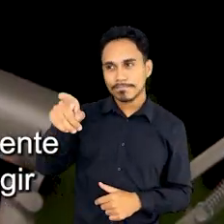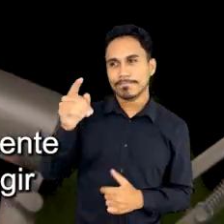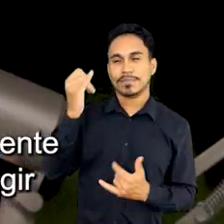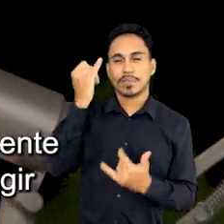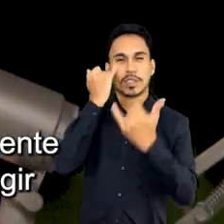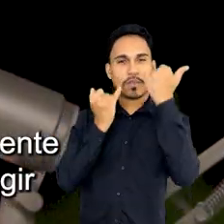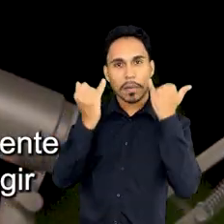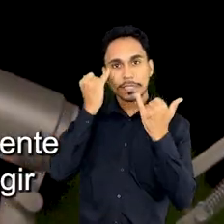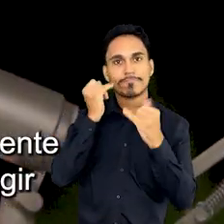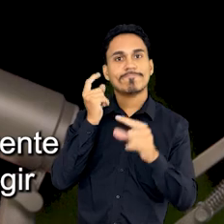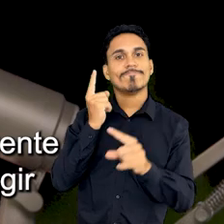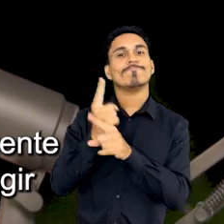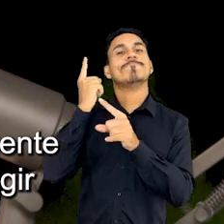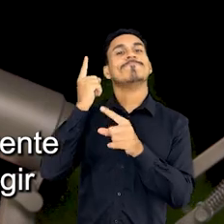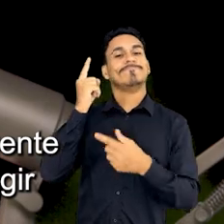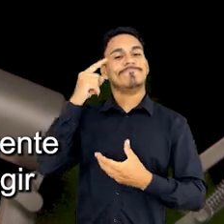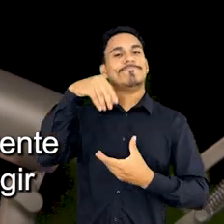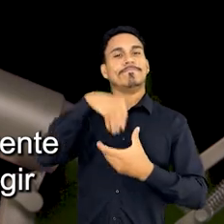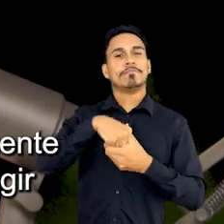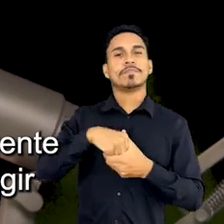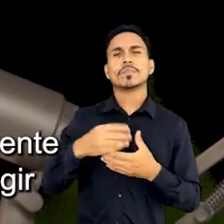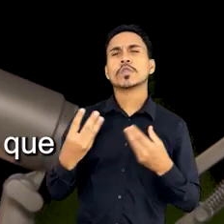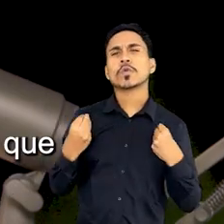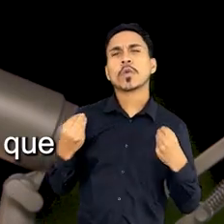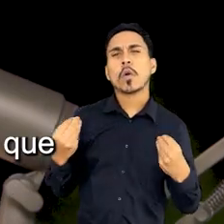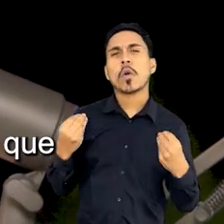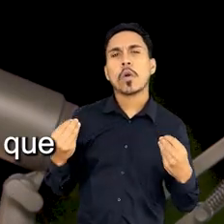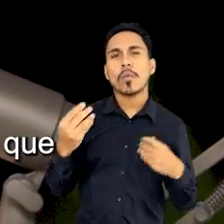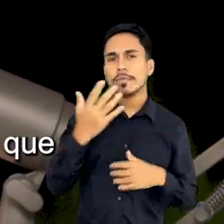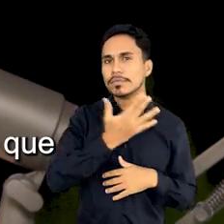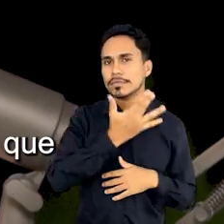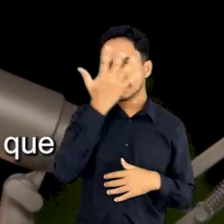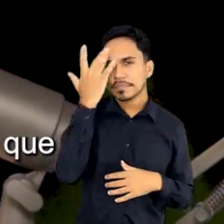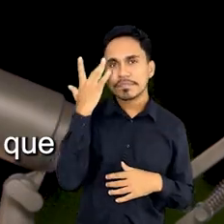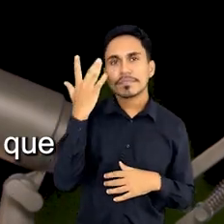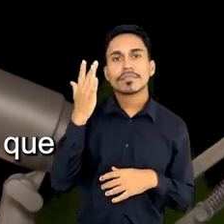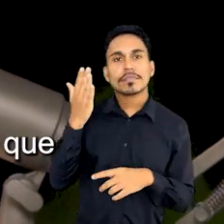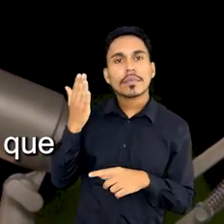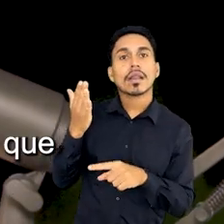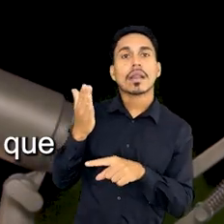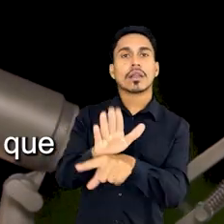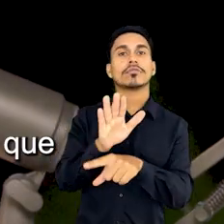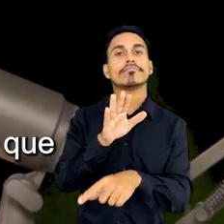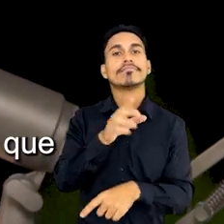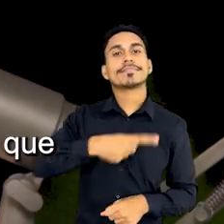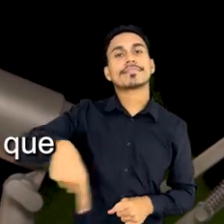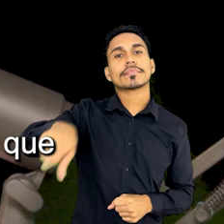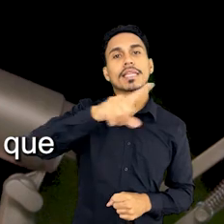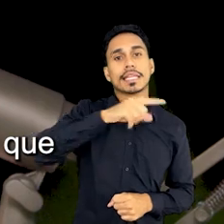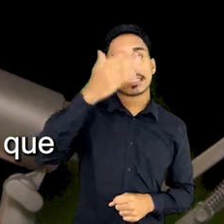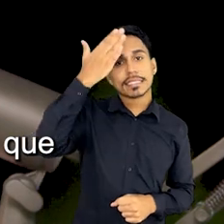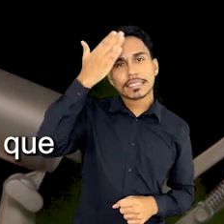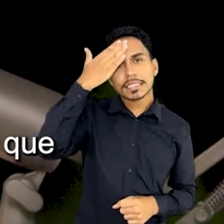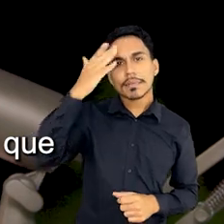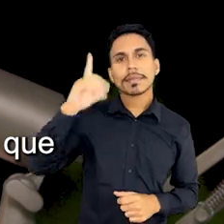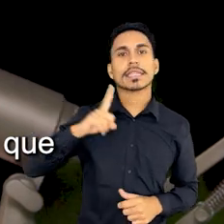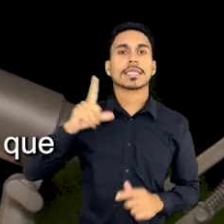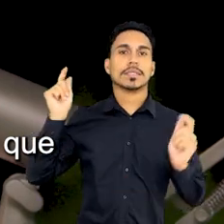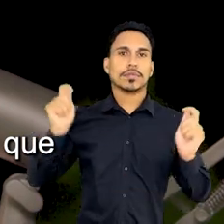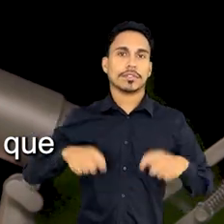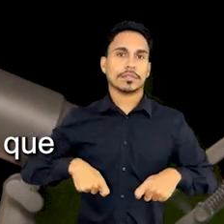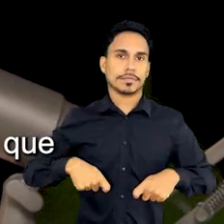informação a gente conhece quando já está dentro né Como atingir as pessoas externamente para que elas saibam que existem que existem essas